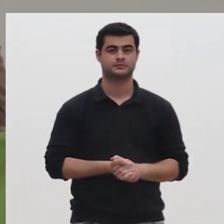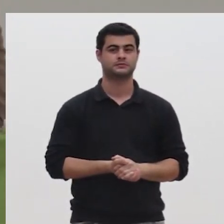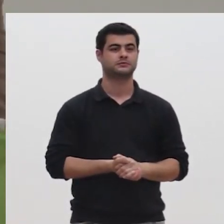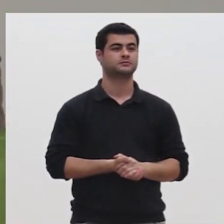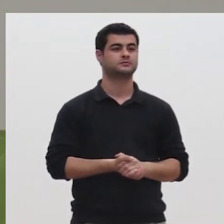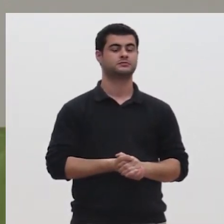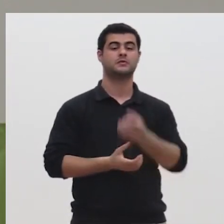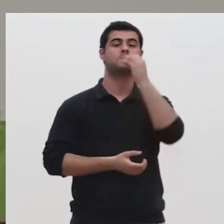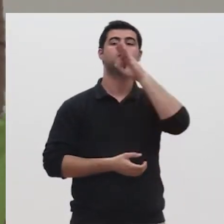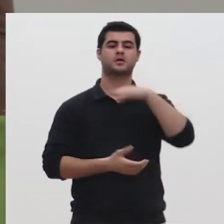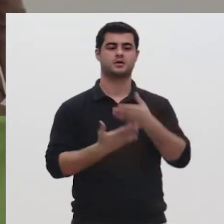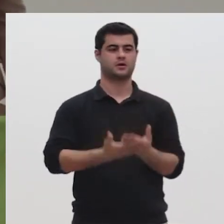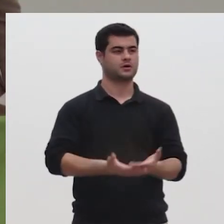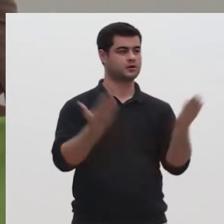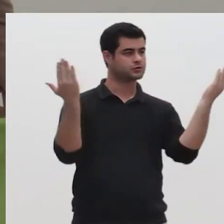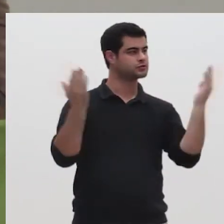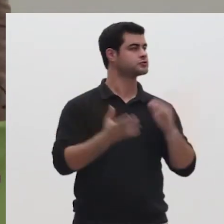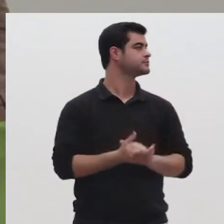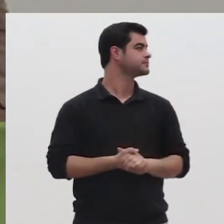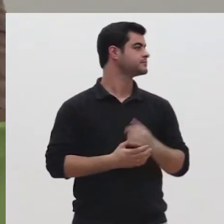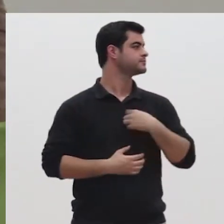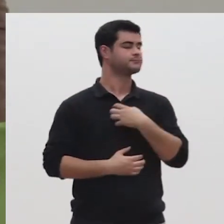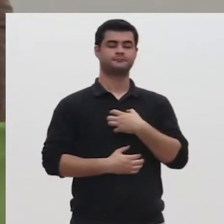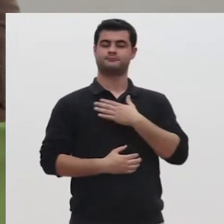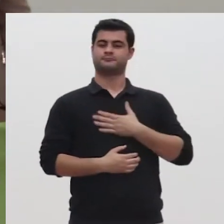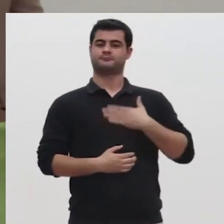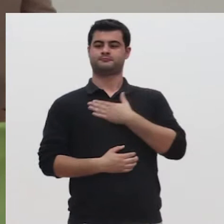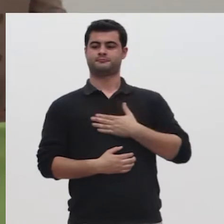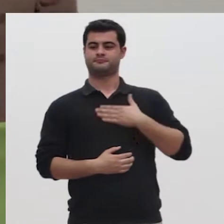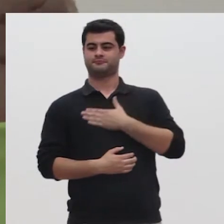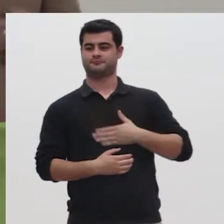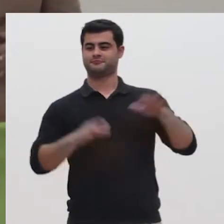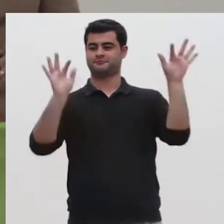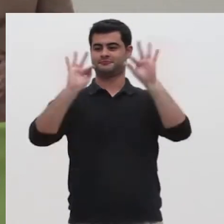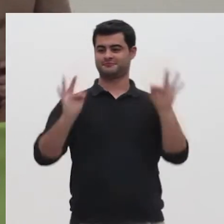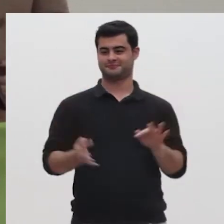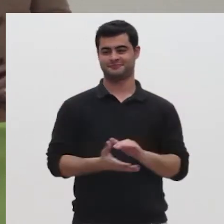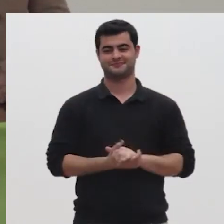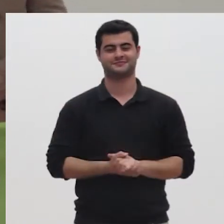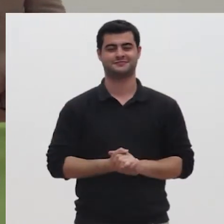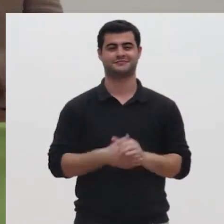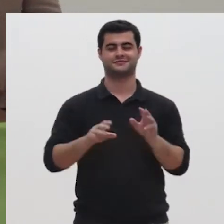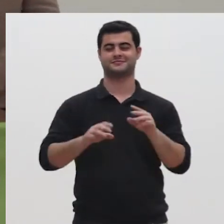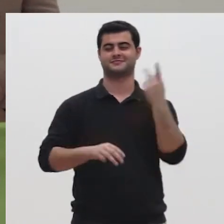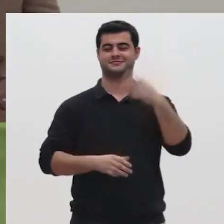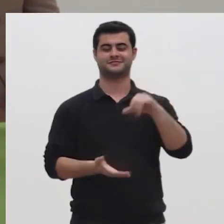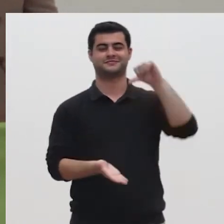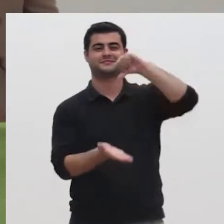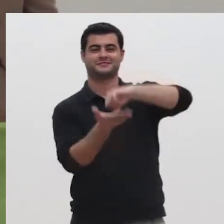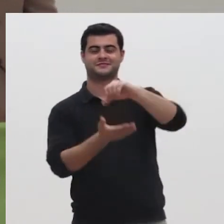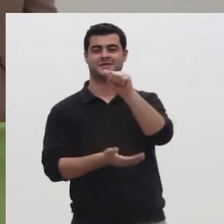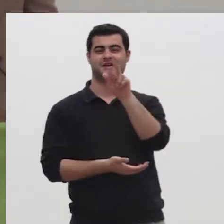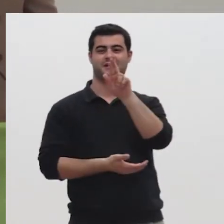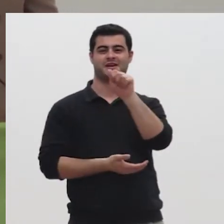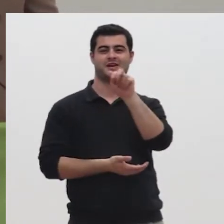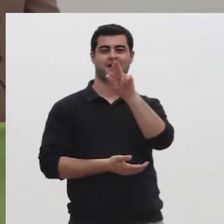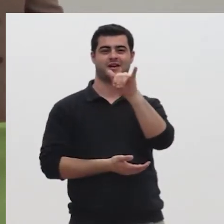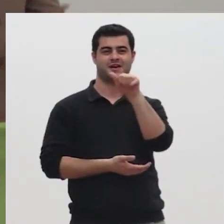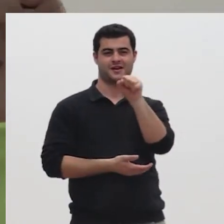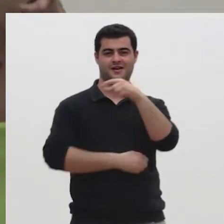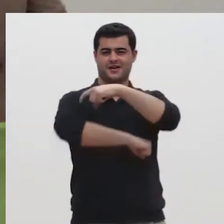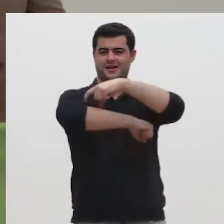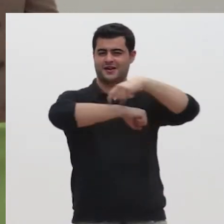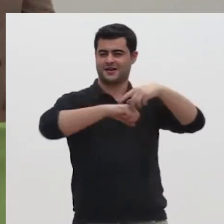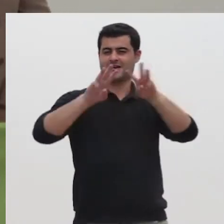Bom, boa tarde a todos. Eu estou muito feliz de estar aqui no setor de agrárias, o setor a qual eu pertenço. Eu sou